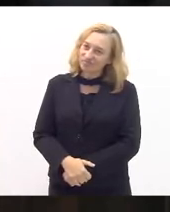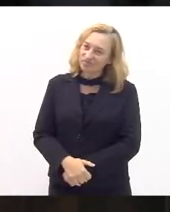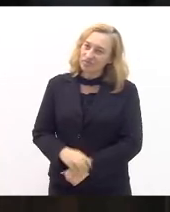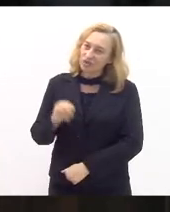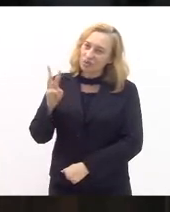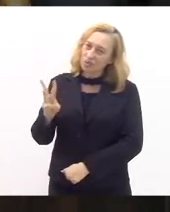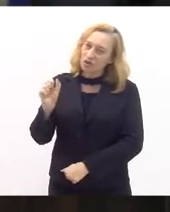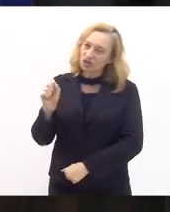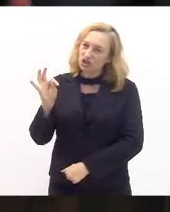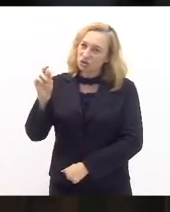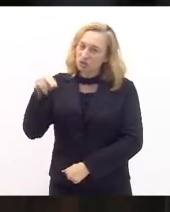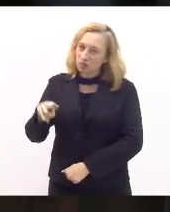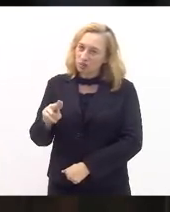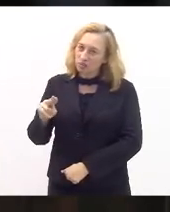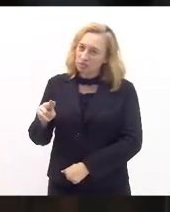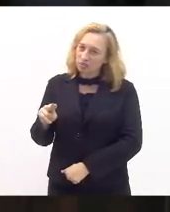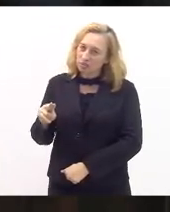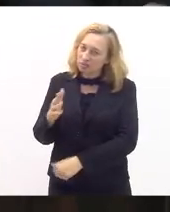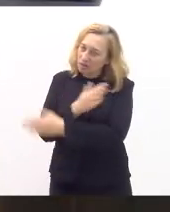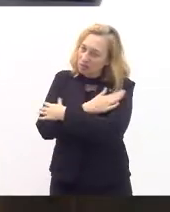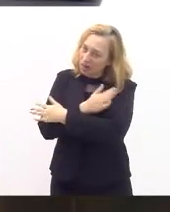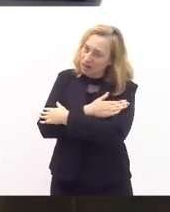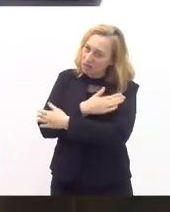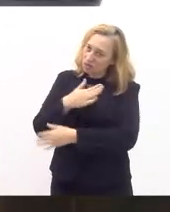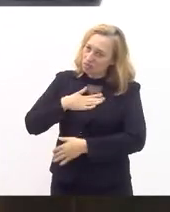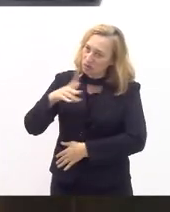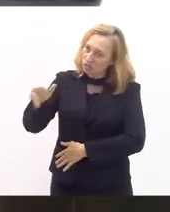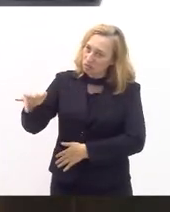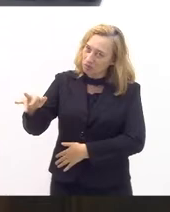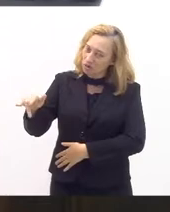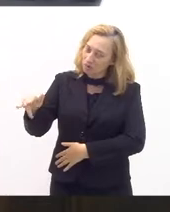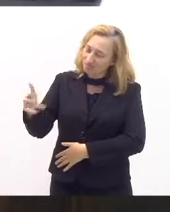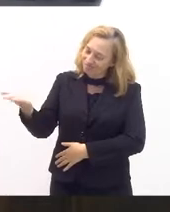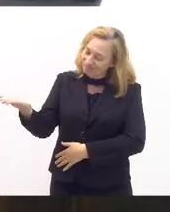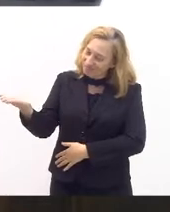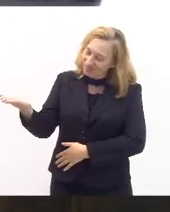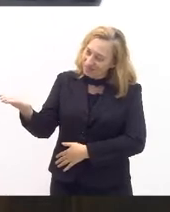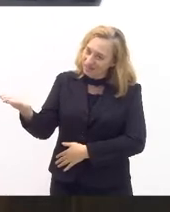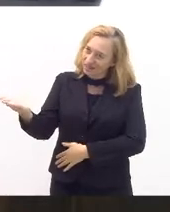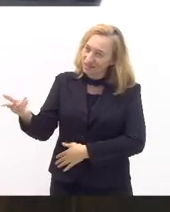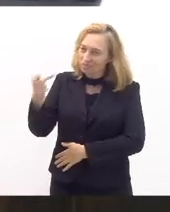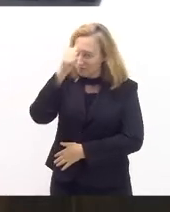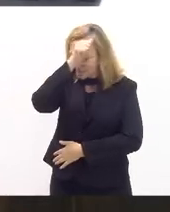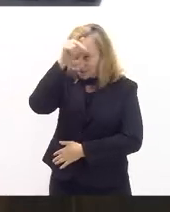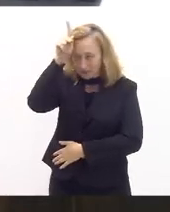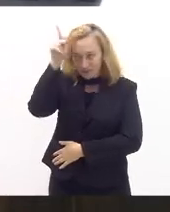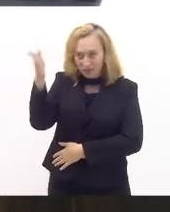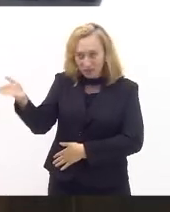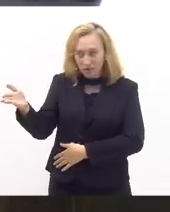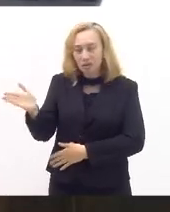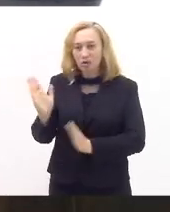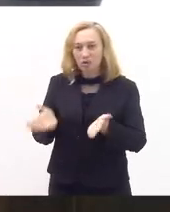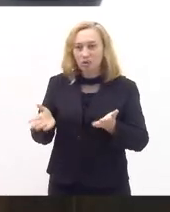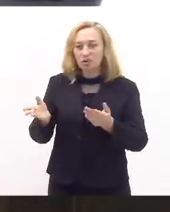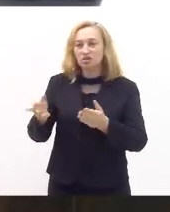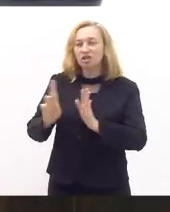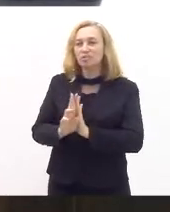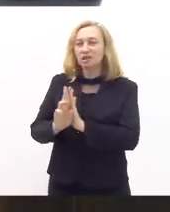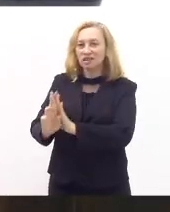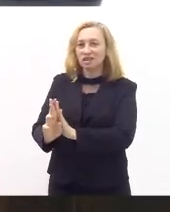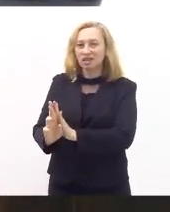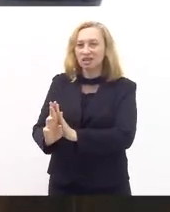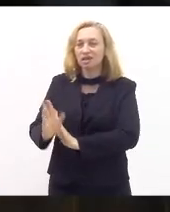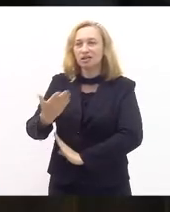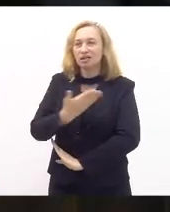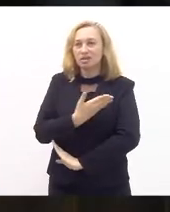Washington Reis, que trago um abraço do nosso sempre prefeito, hoje representado aqui pelo